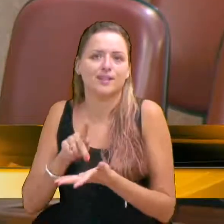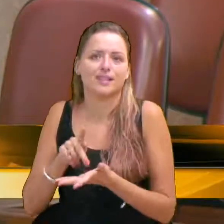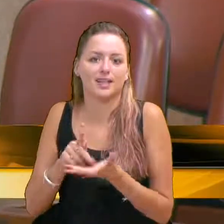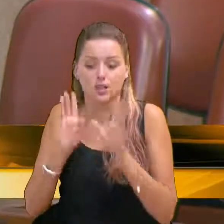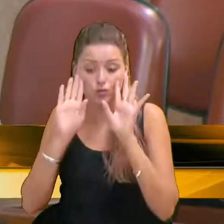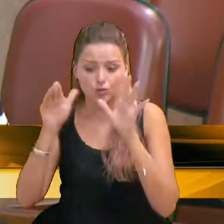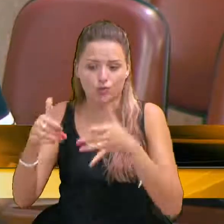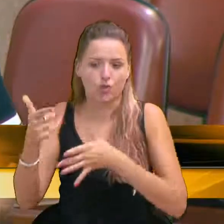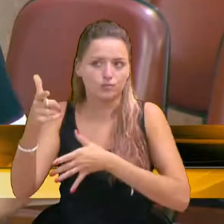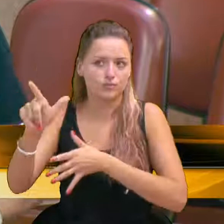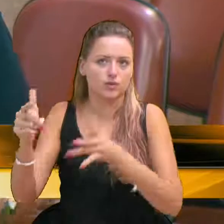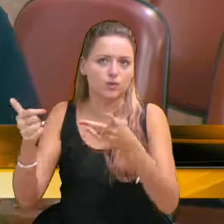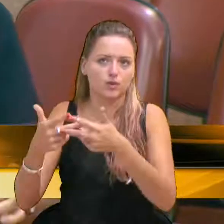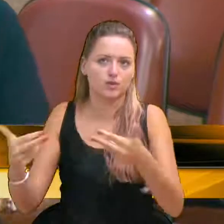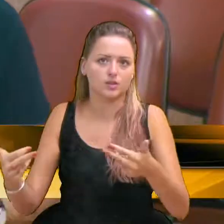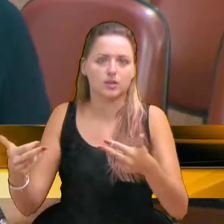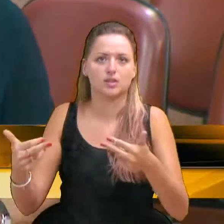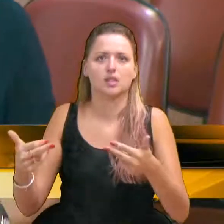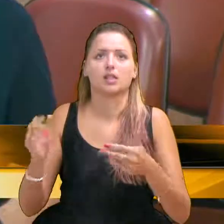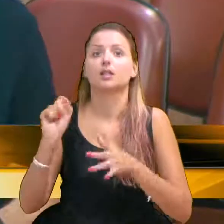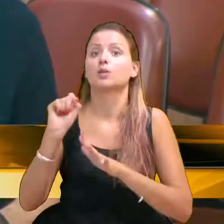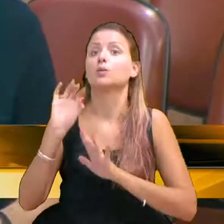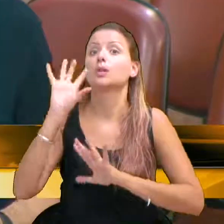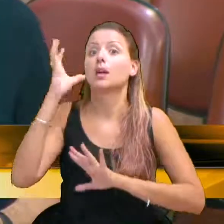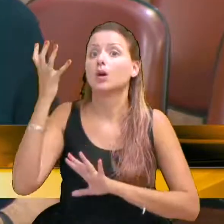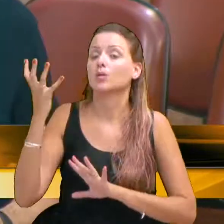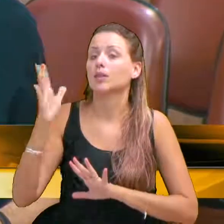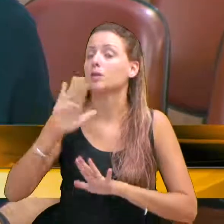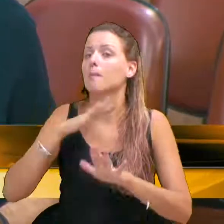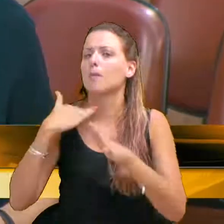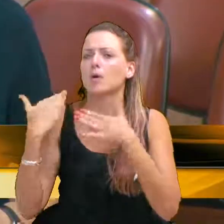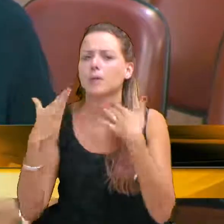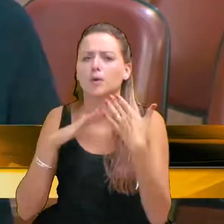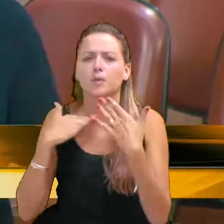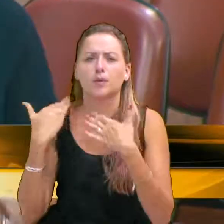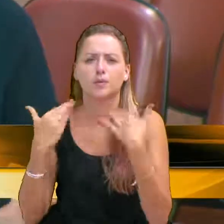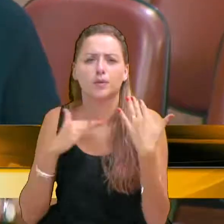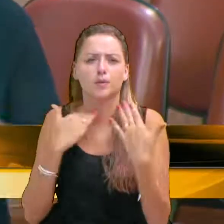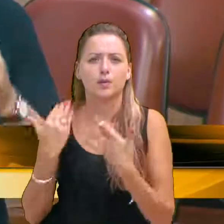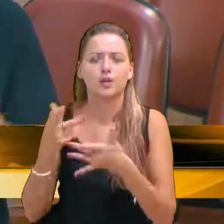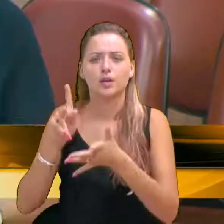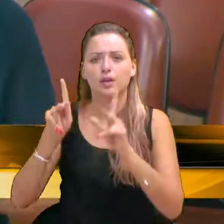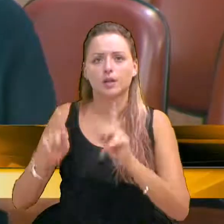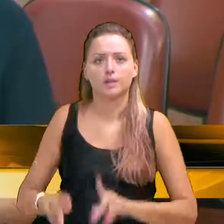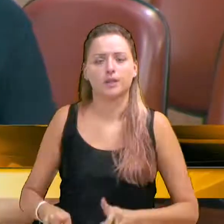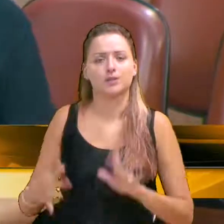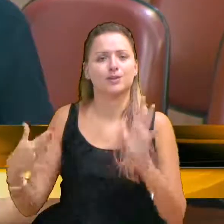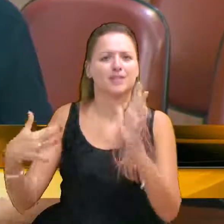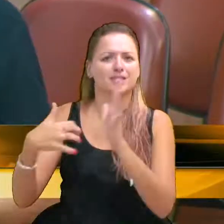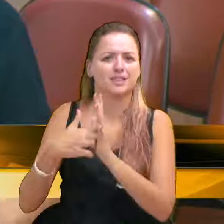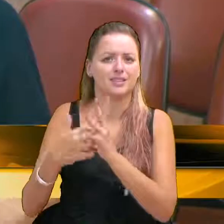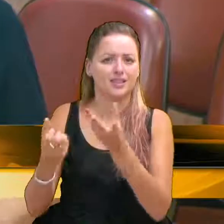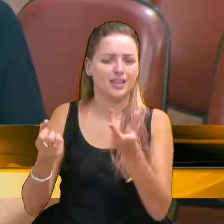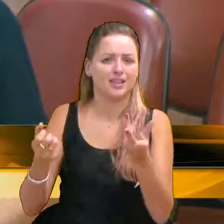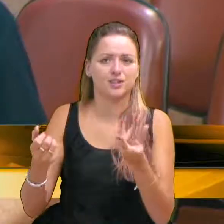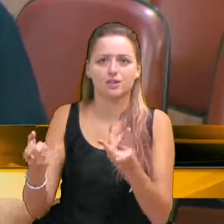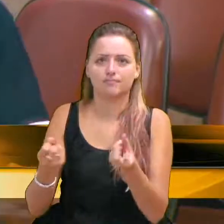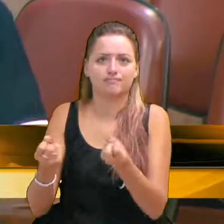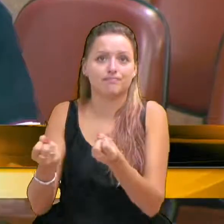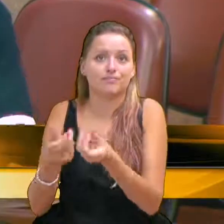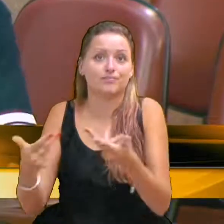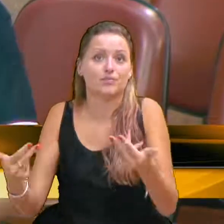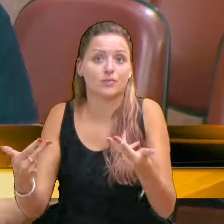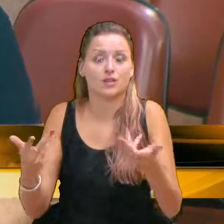focos dessa mortandade que vem acontecendo no trânsito por incompetência e falta de cuidado das nossas